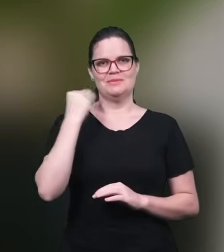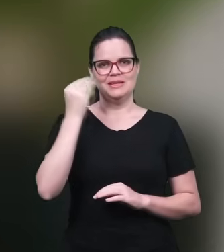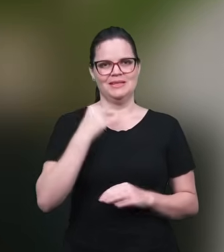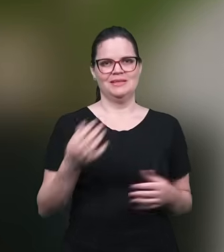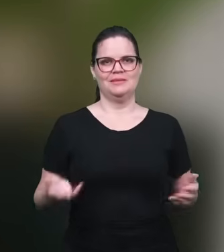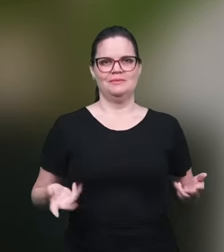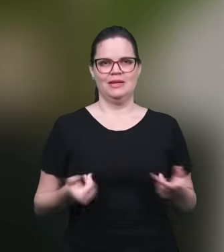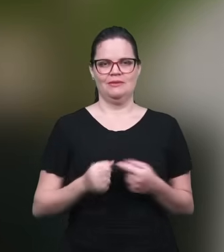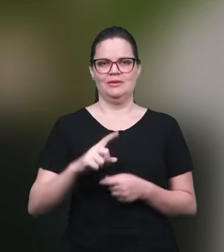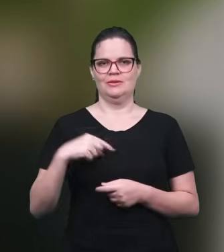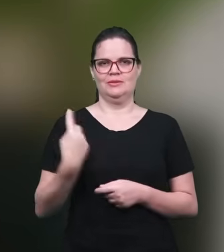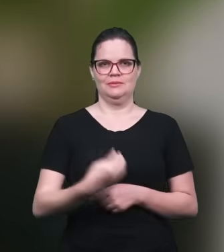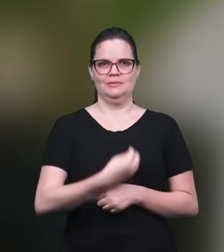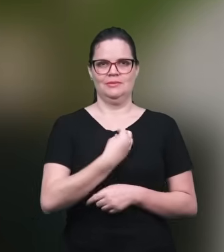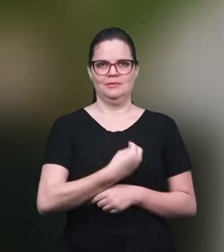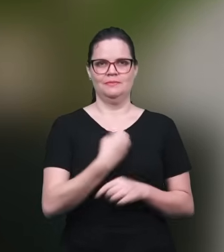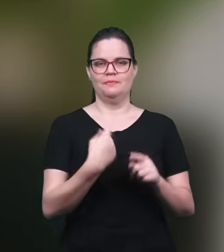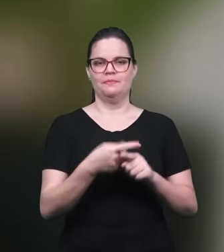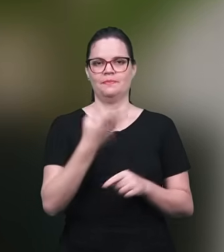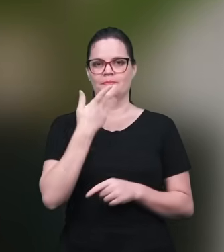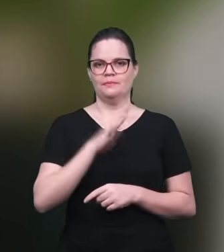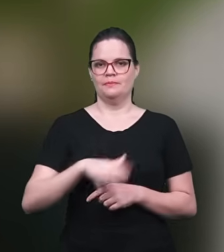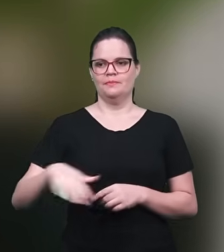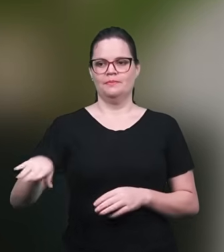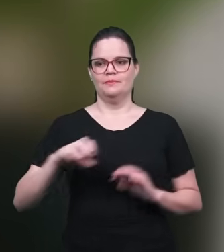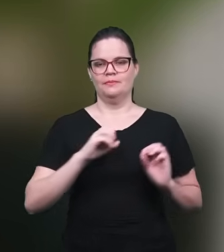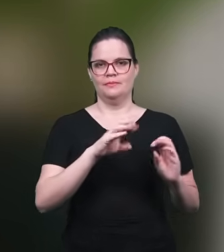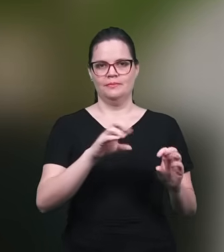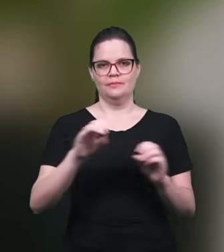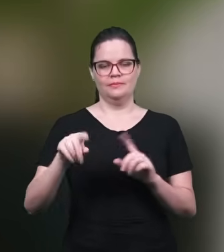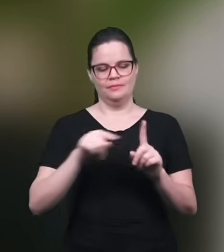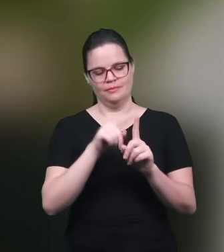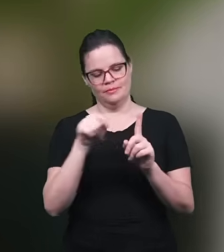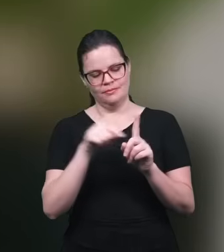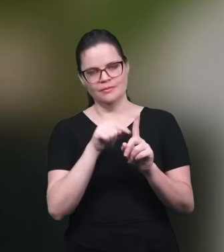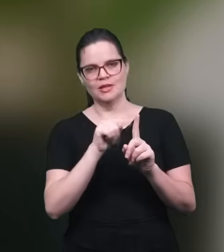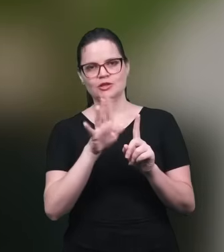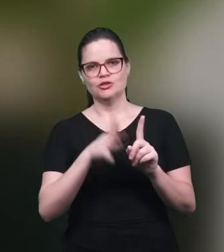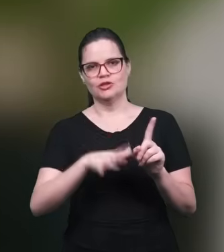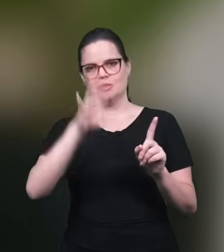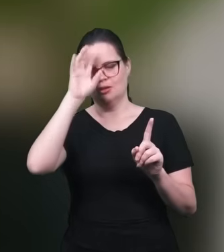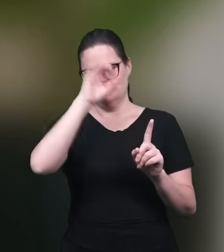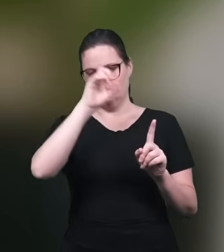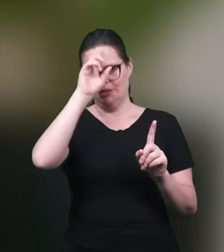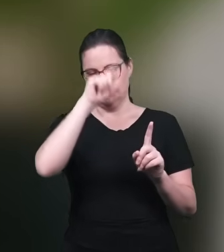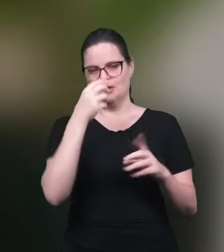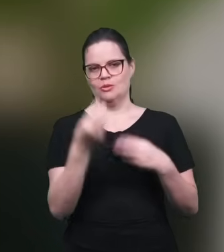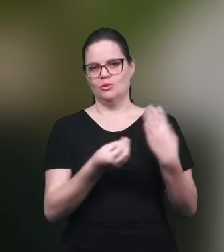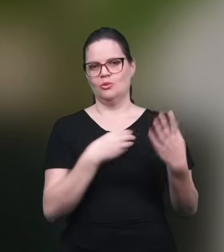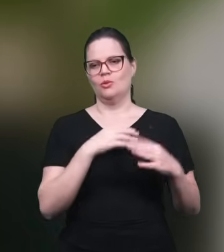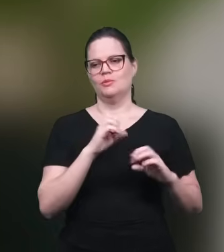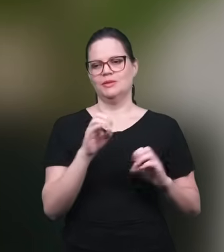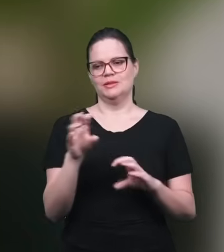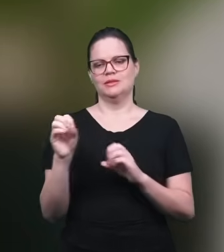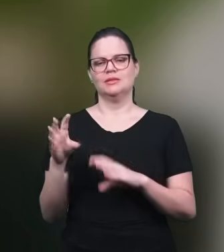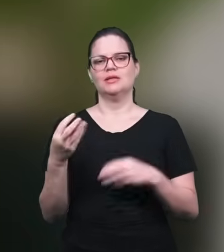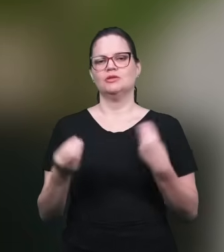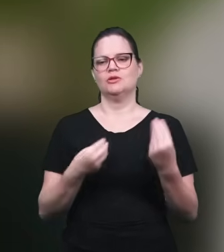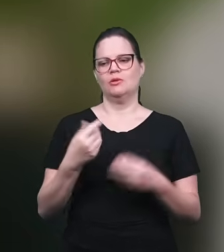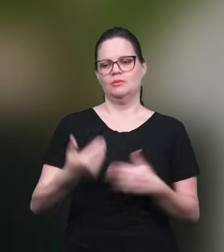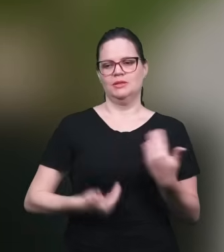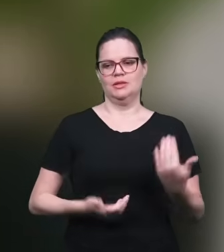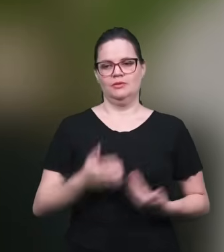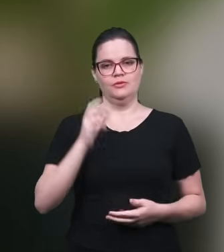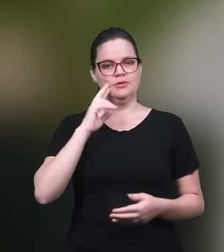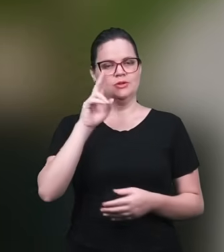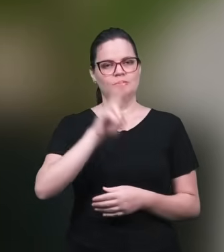para as nossas vidas. As nossas crianças aprendem desde o ventre da mãe o que é servir o Senhor, o que é ser usada no Senhor,